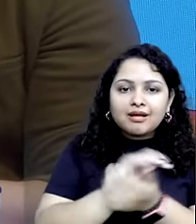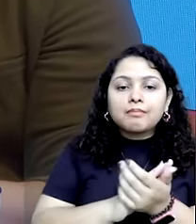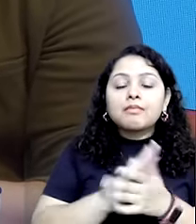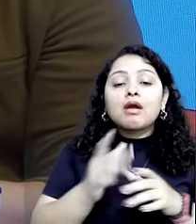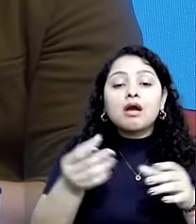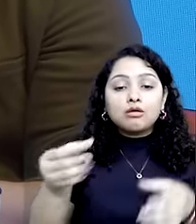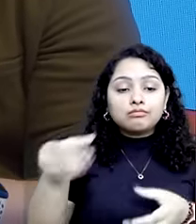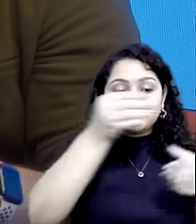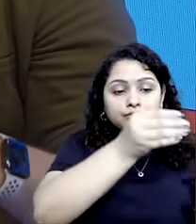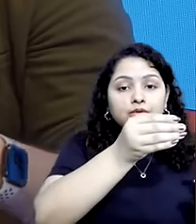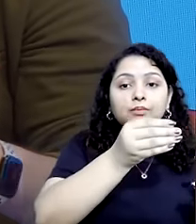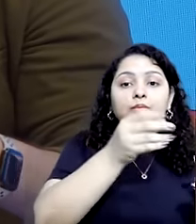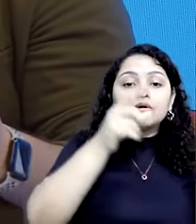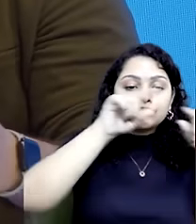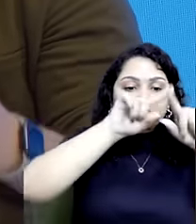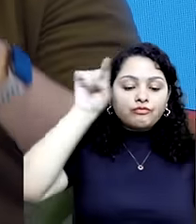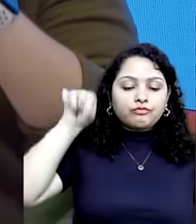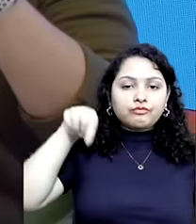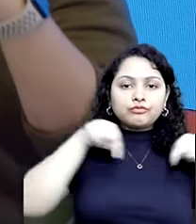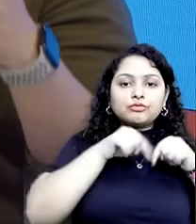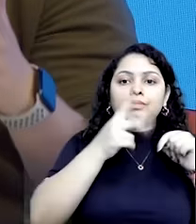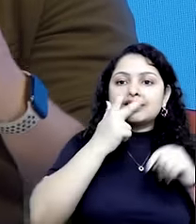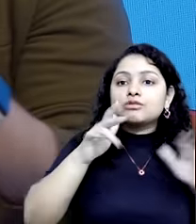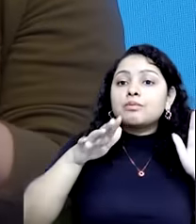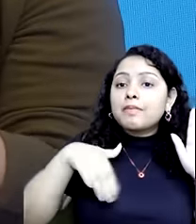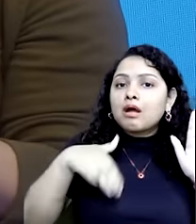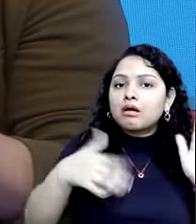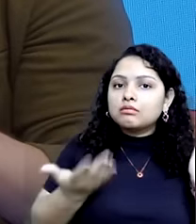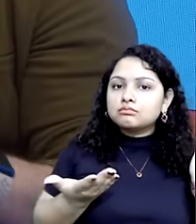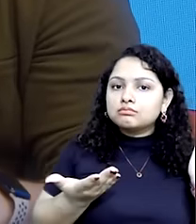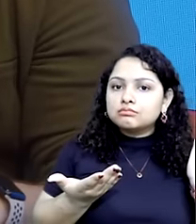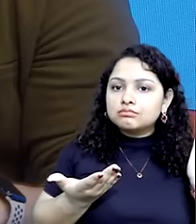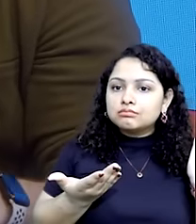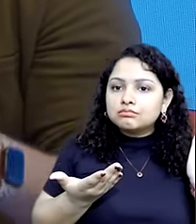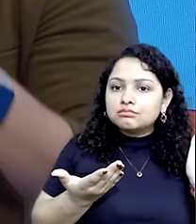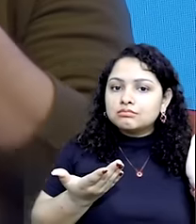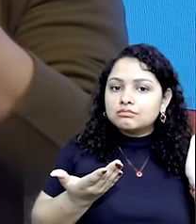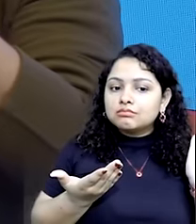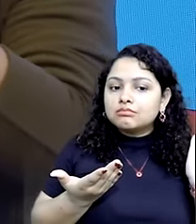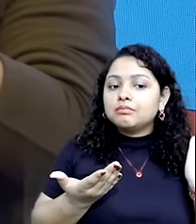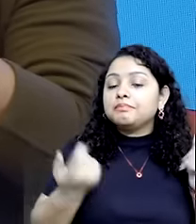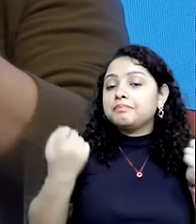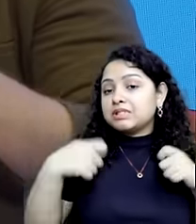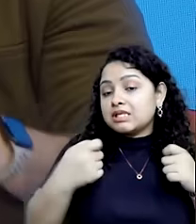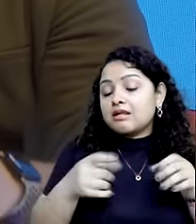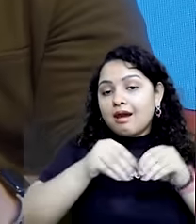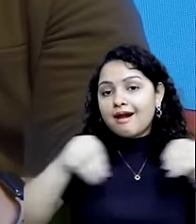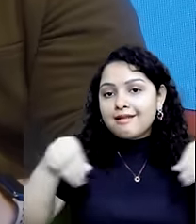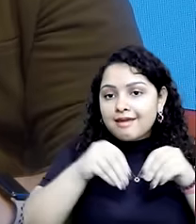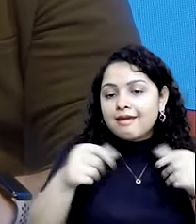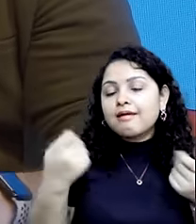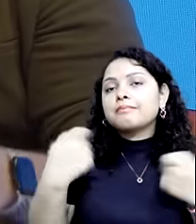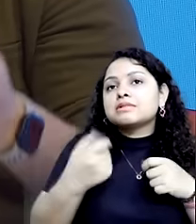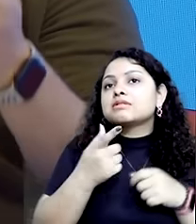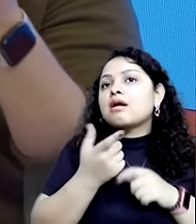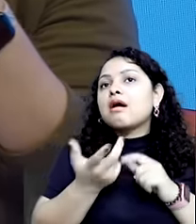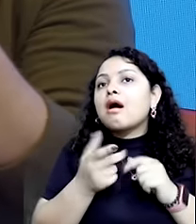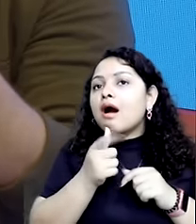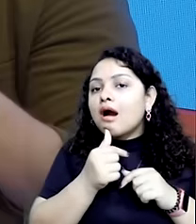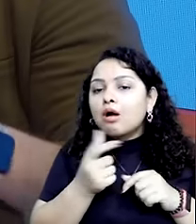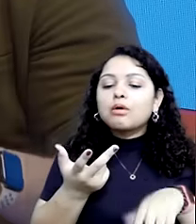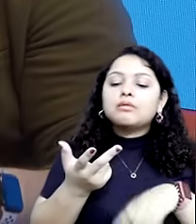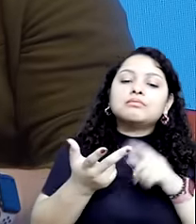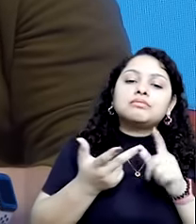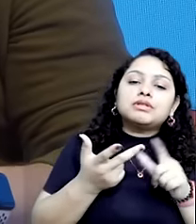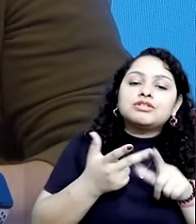praia como é que você precisaria do que que você precisaria para colocar um cenário de praia Eu precisaria de areia Eu precisaria de água Eu precisaria de